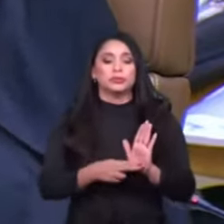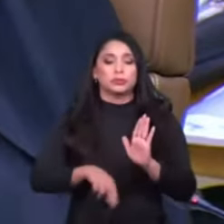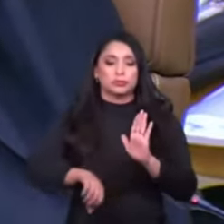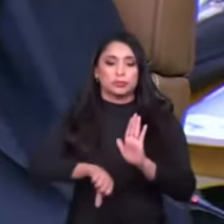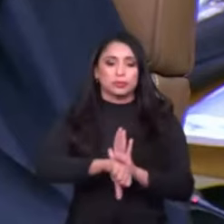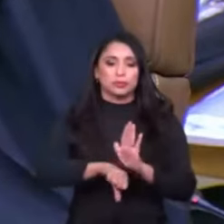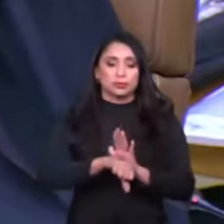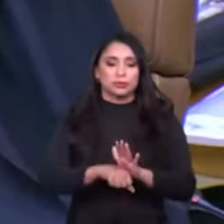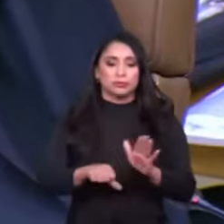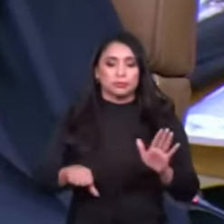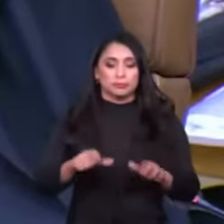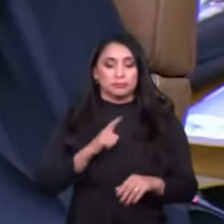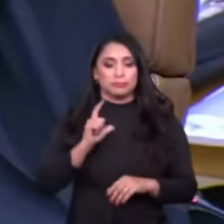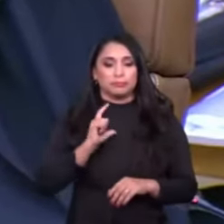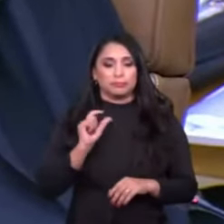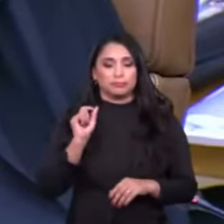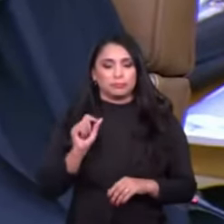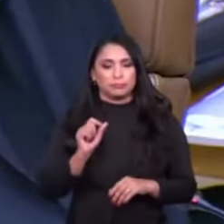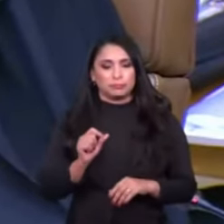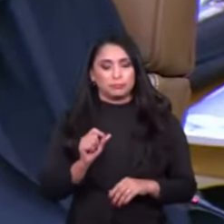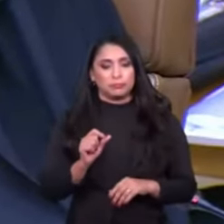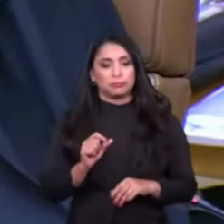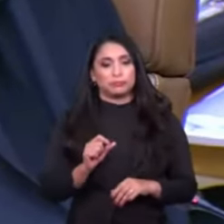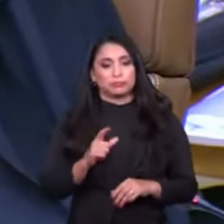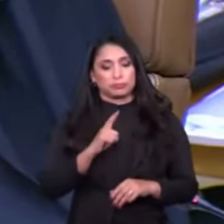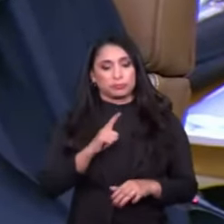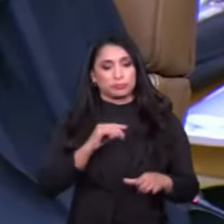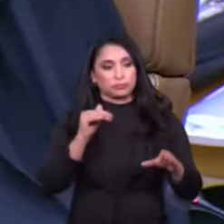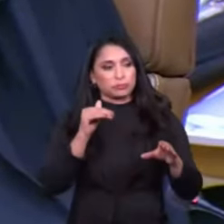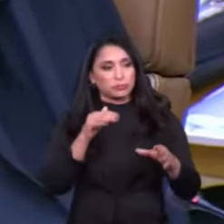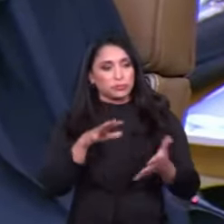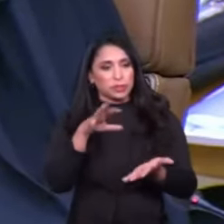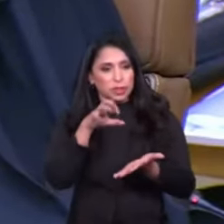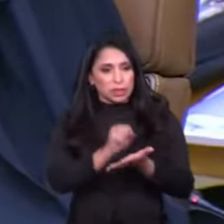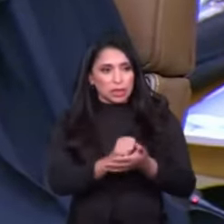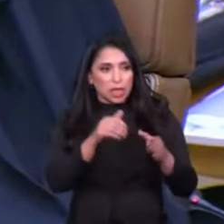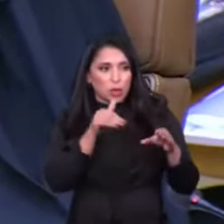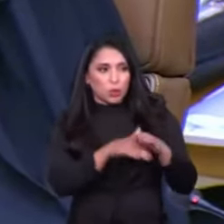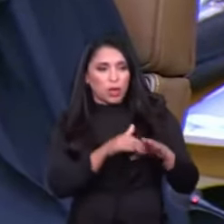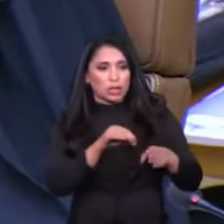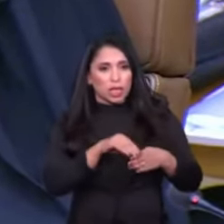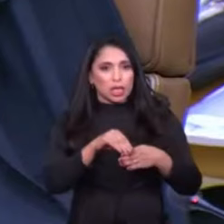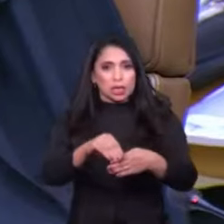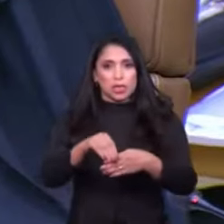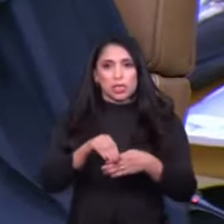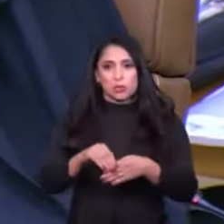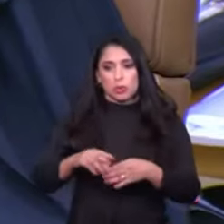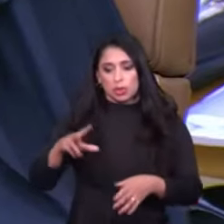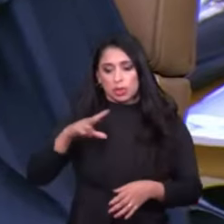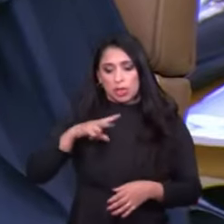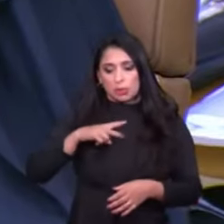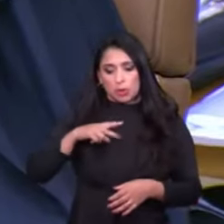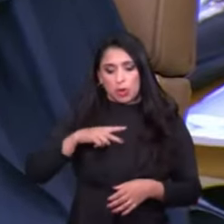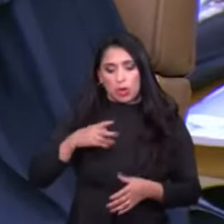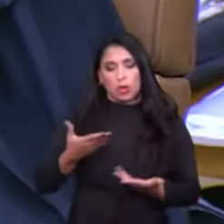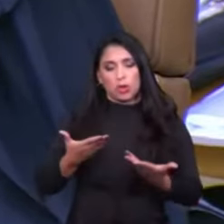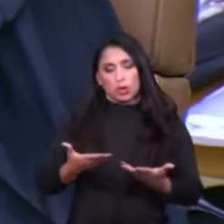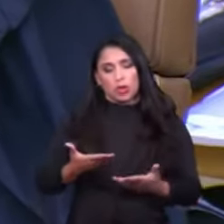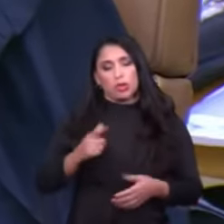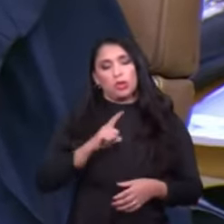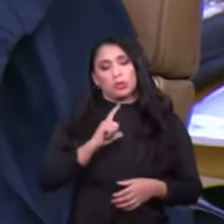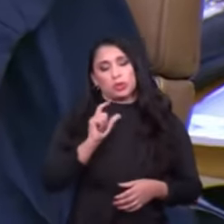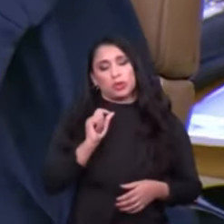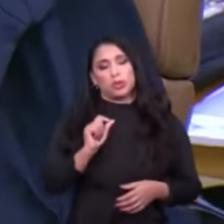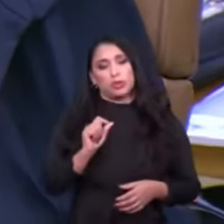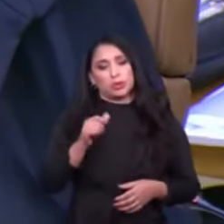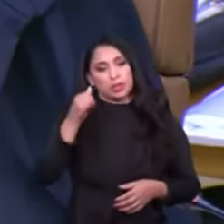A criminalização das condutas consistentes em adquirir, guardar, ter em depósito, transportar ou trazer consigo drogas para consumo pessoal e a previsão do